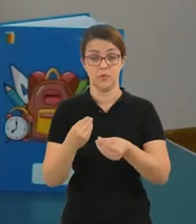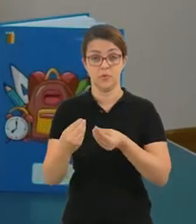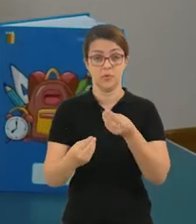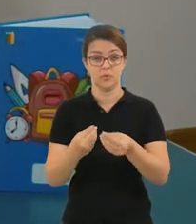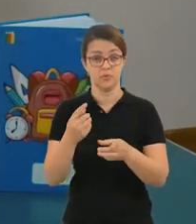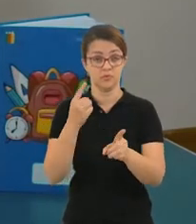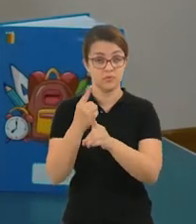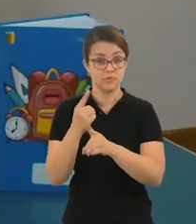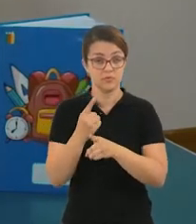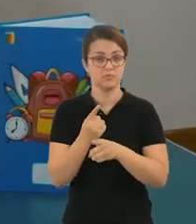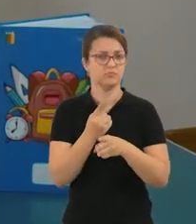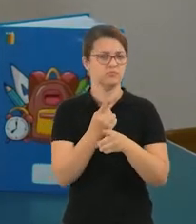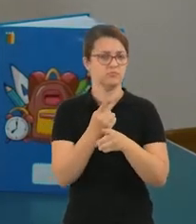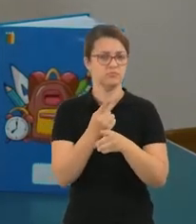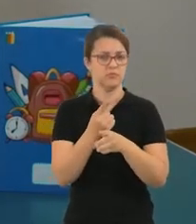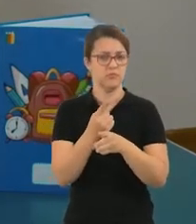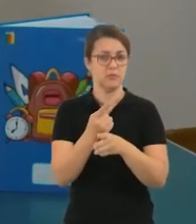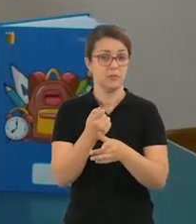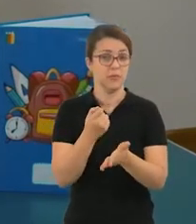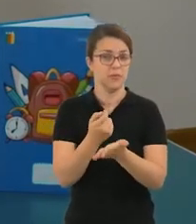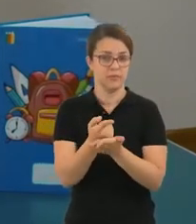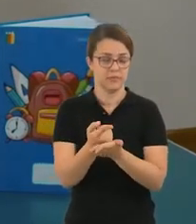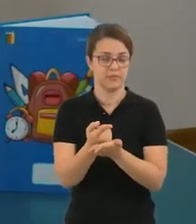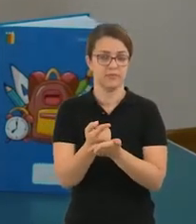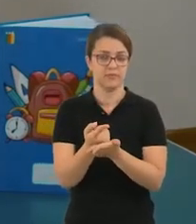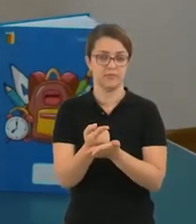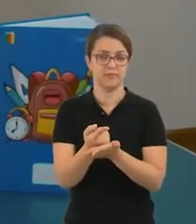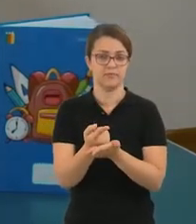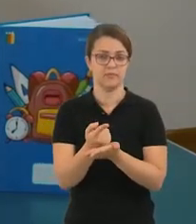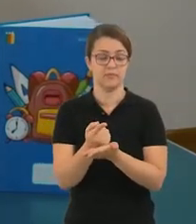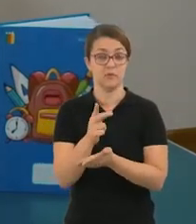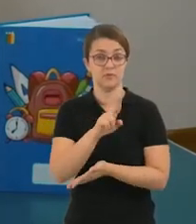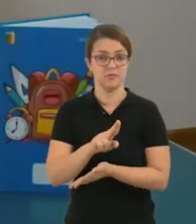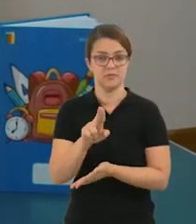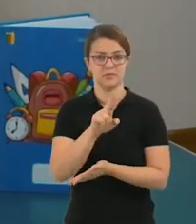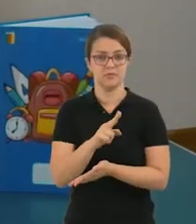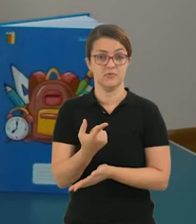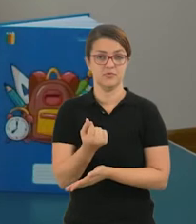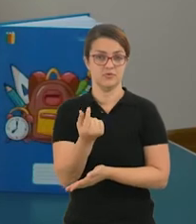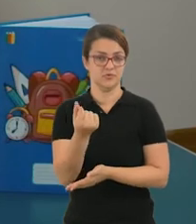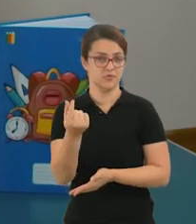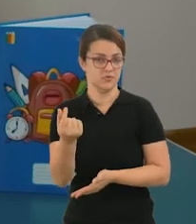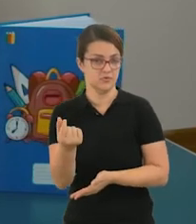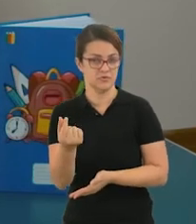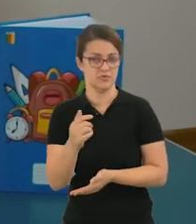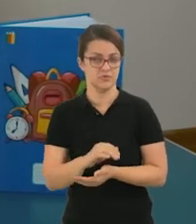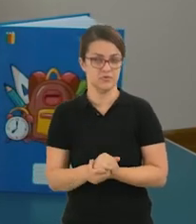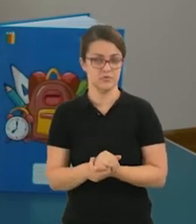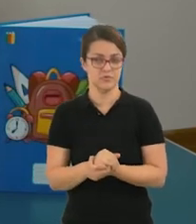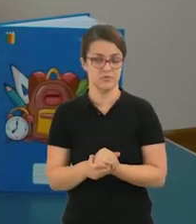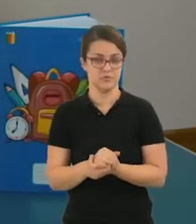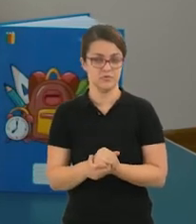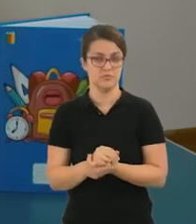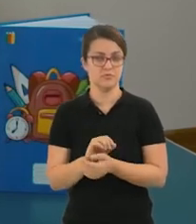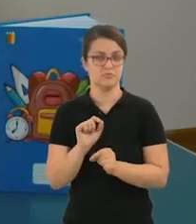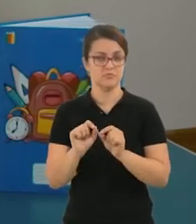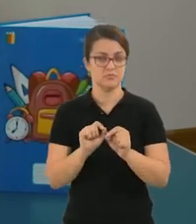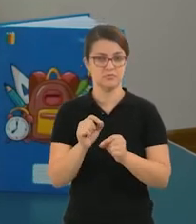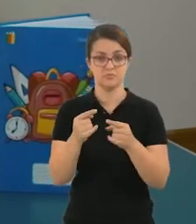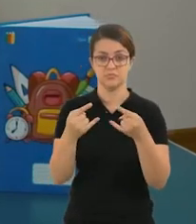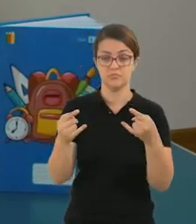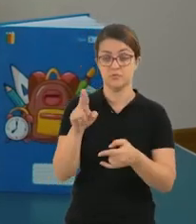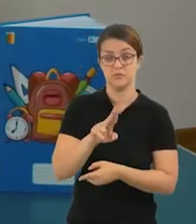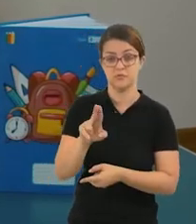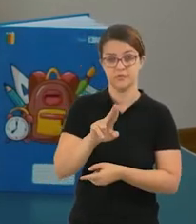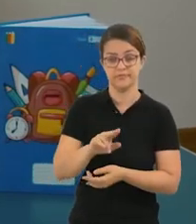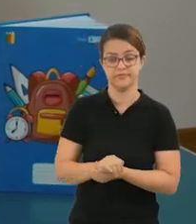pode comprar alguma mercadoria, alguma coisa, utilizando cédulas de dinheiro. Quantas cédulas de cada valor